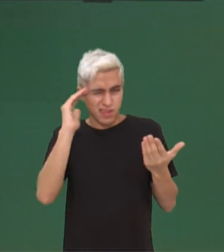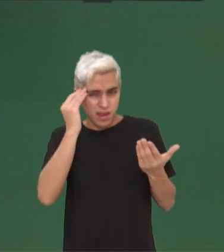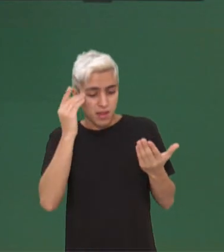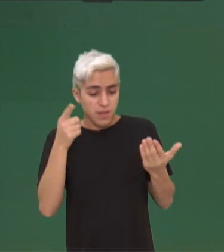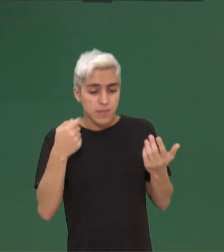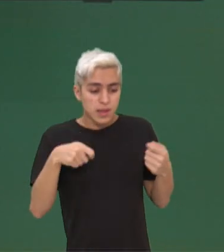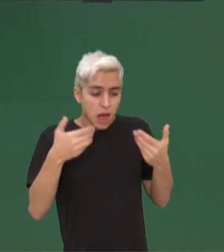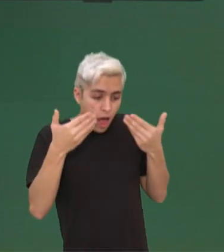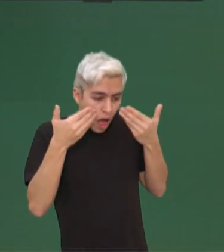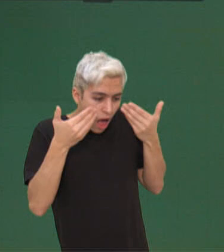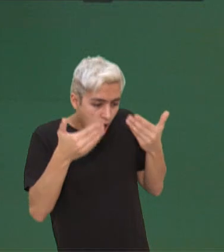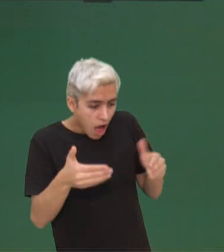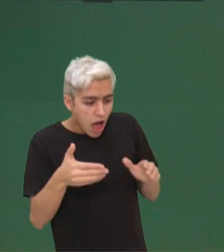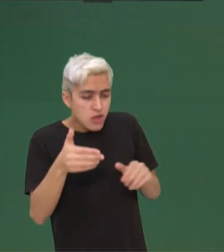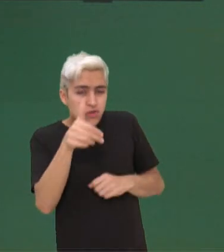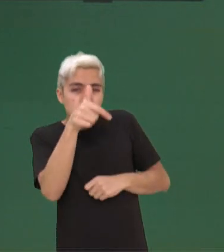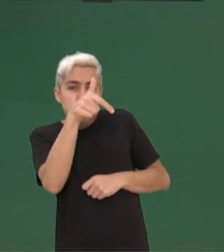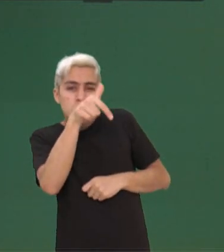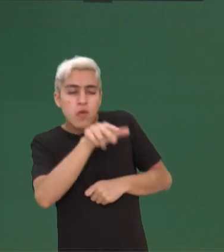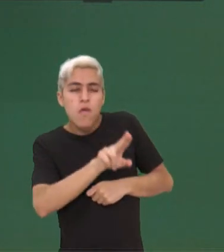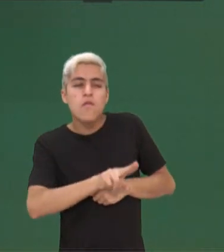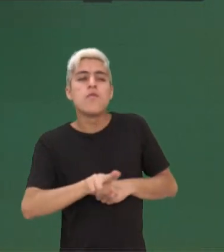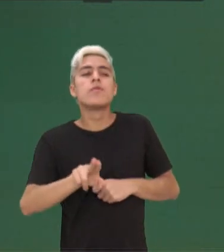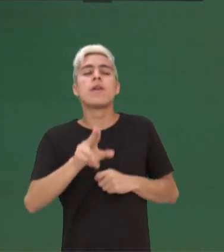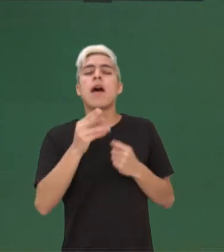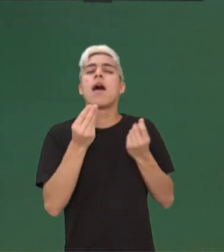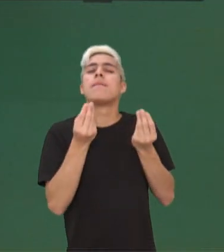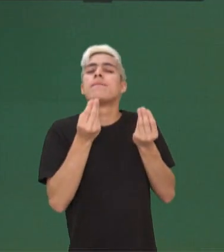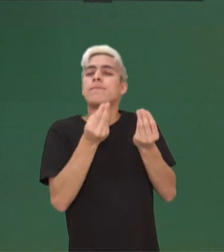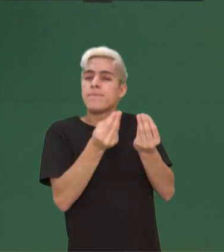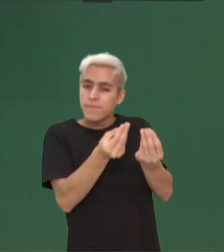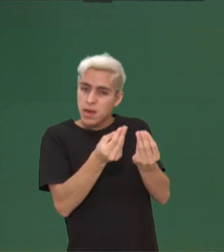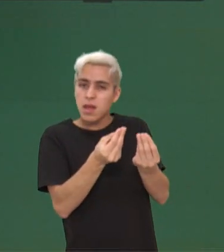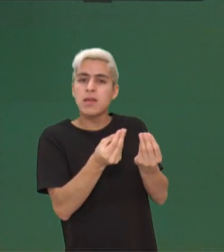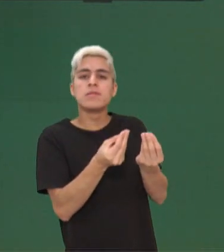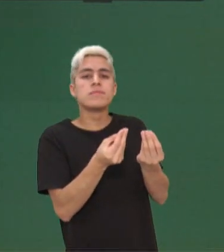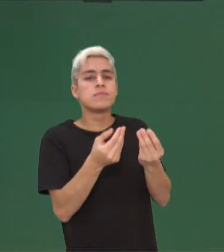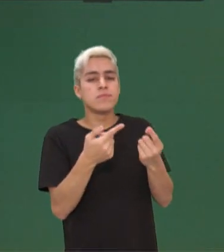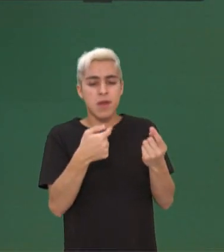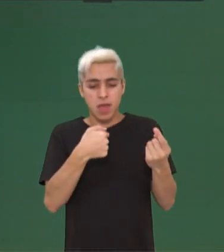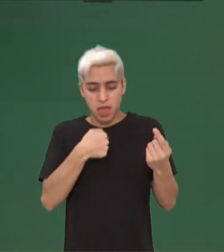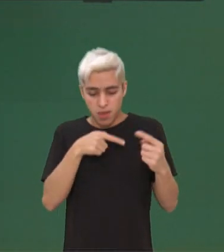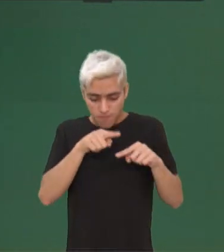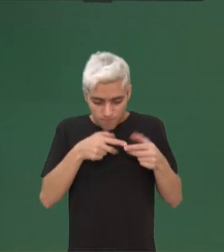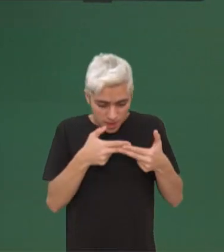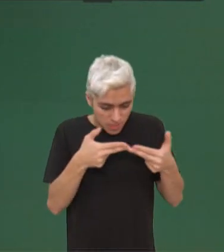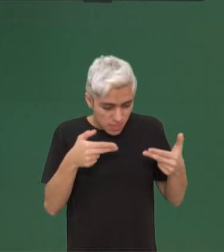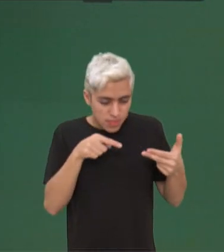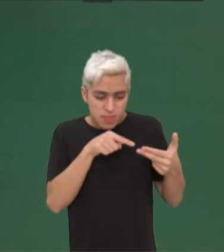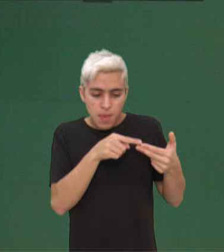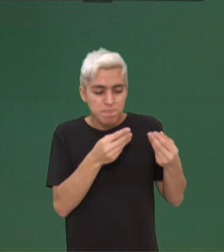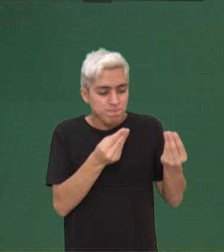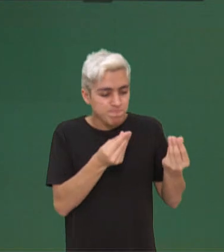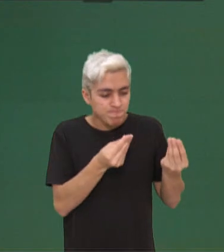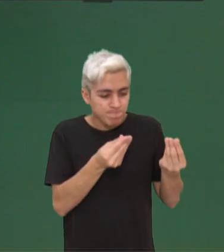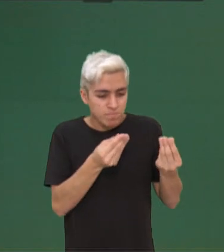ter do reutilizar, do reciclar, né? Eu tenho um material que pode ser